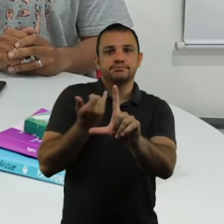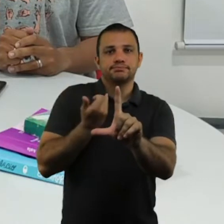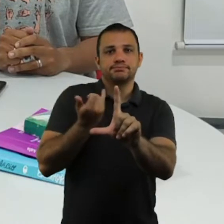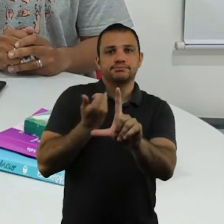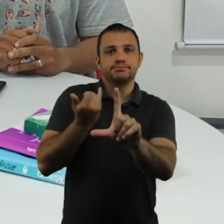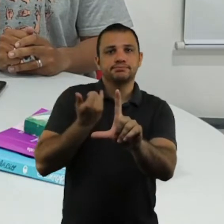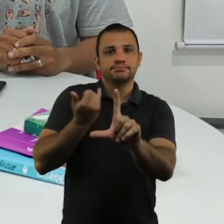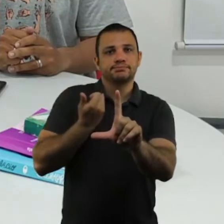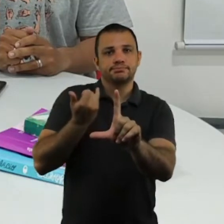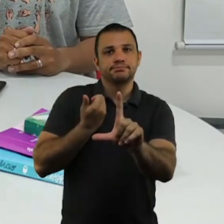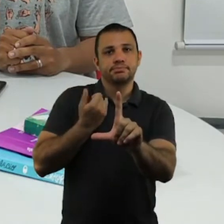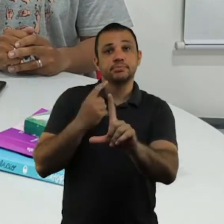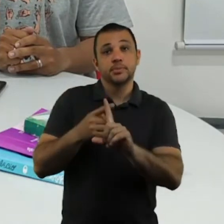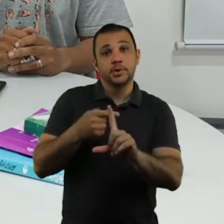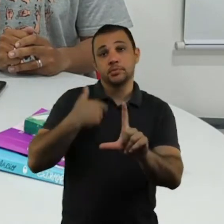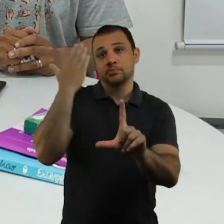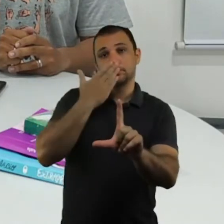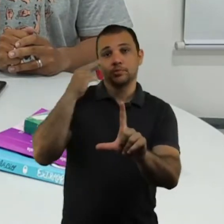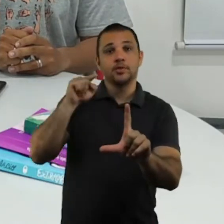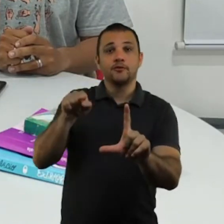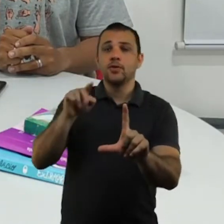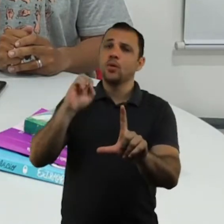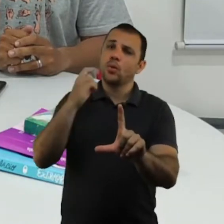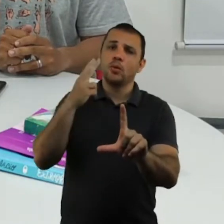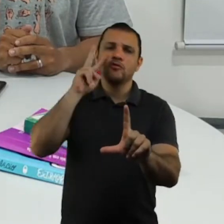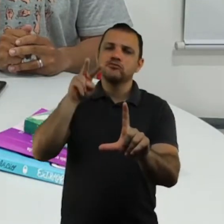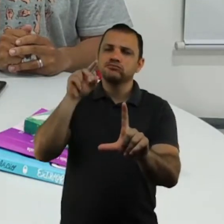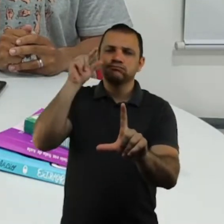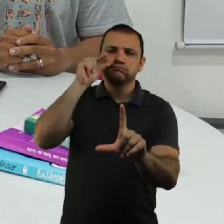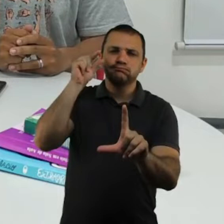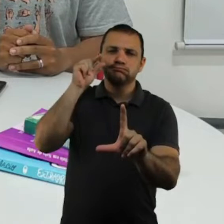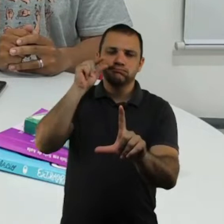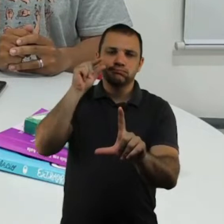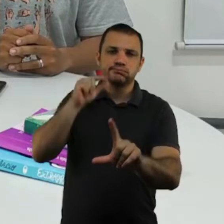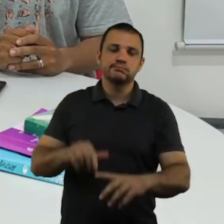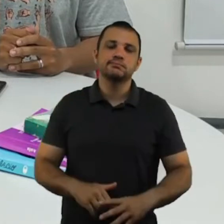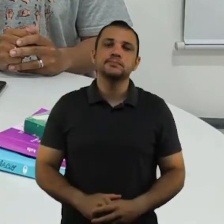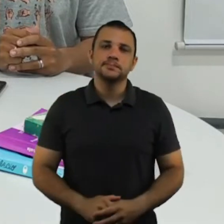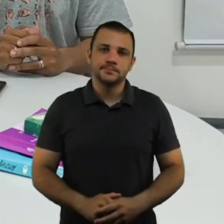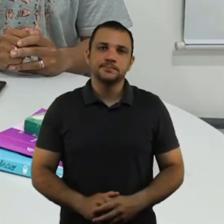falando tudo que está na tela do dispositivo para a pessoa que não está vendo, ou para a pessoa que enxerga pouco.